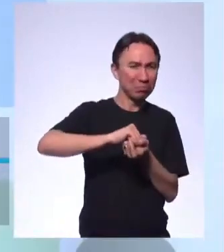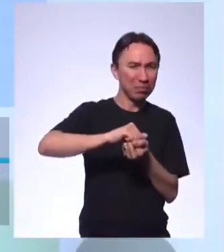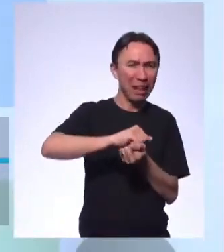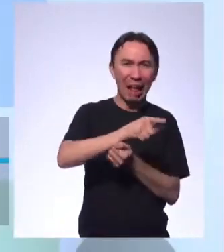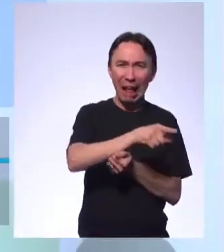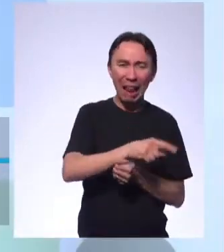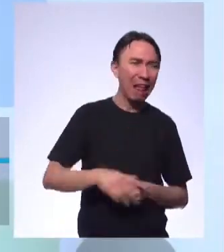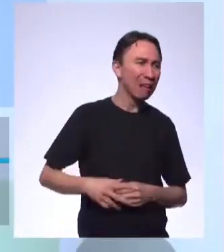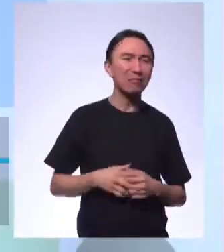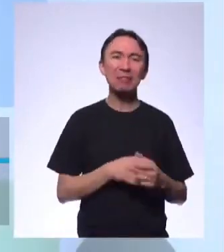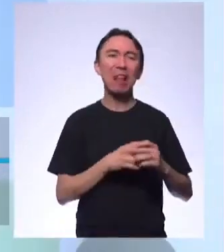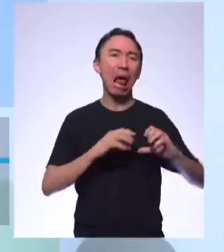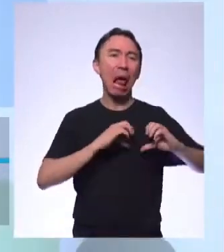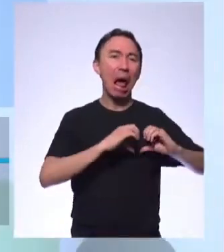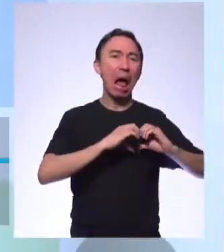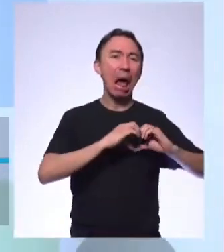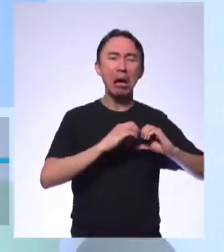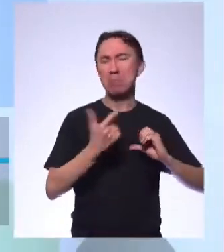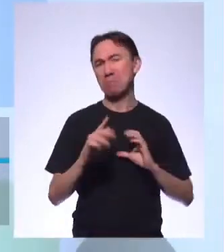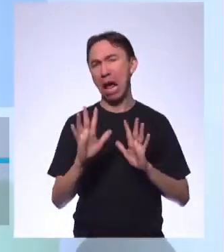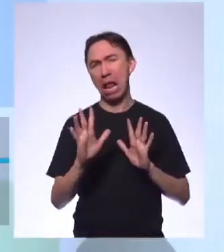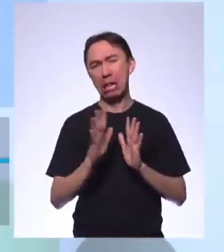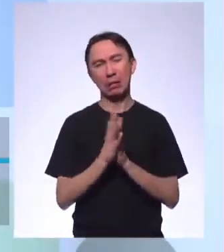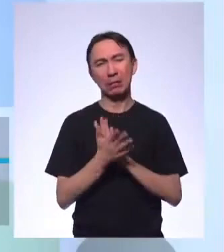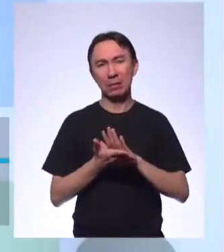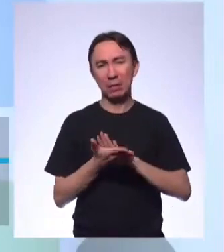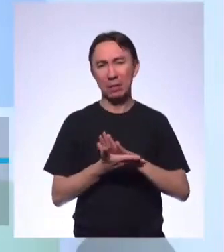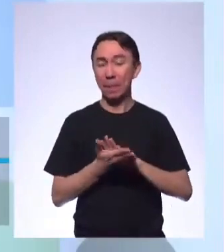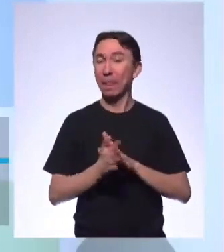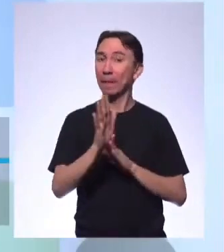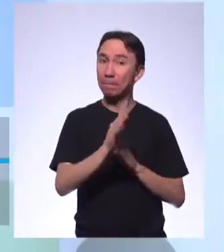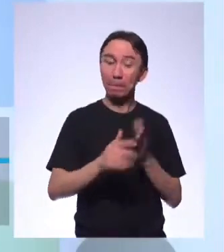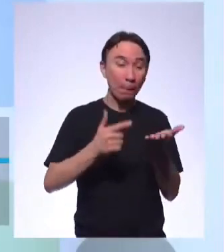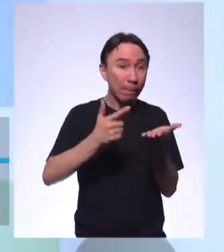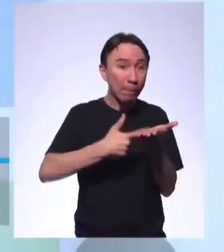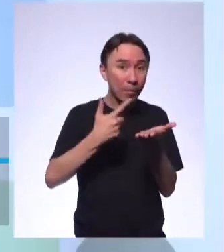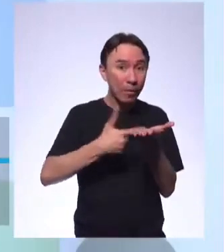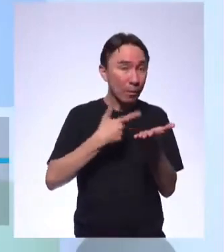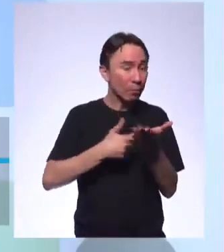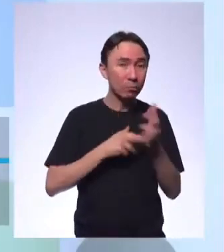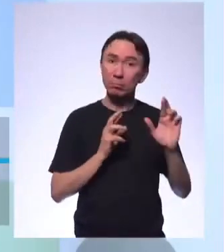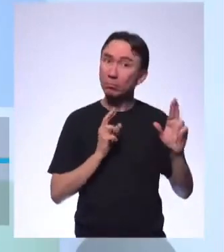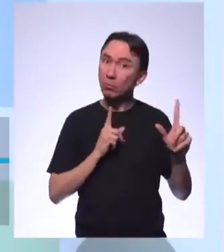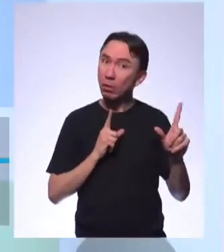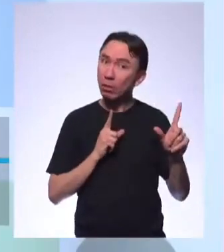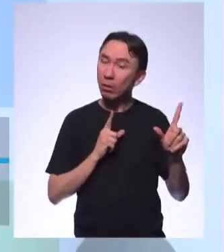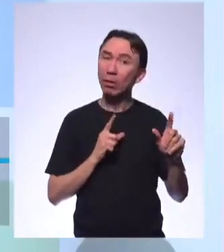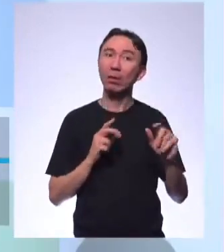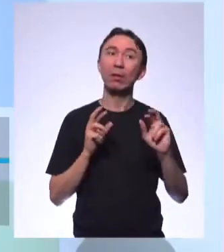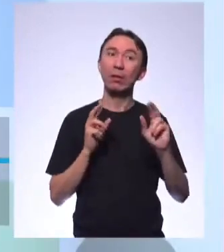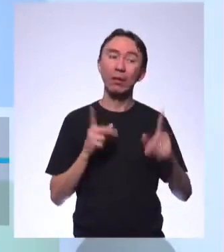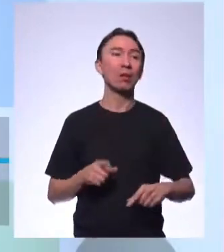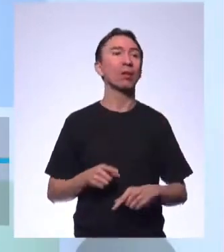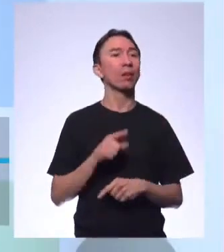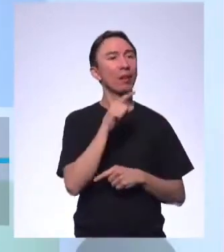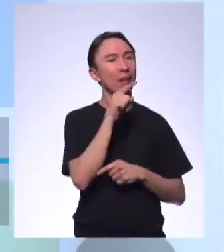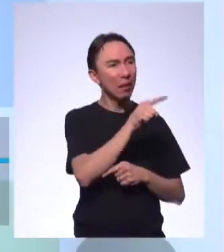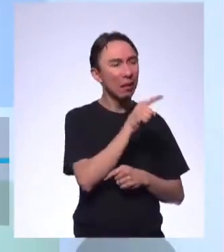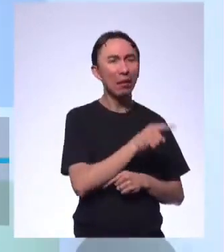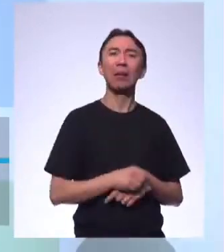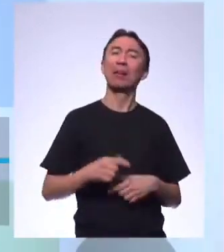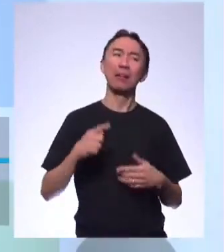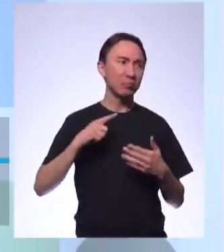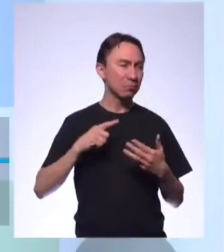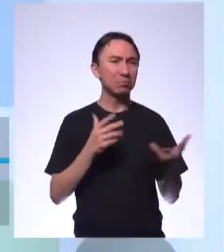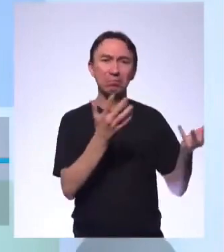porque ela é um objeto. Aqui não, na literatura, nessa literatura que a gente trouxe aqui para vocês, a mulher, ela mostra ali o seu